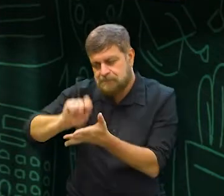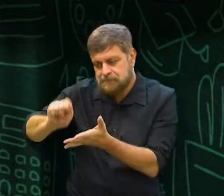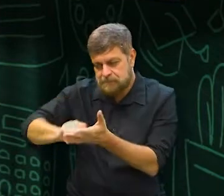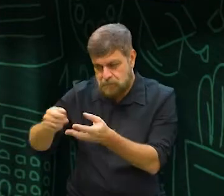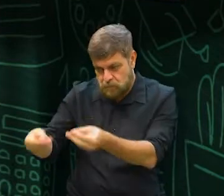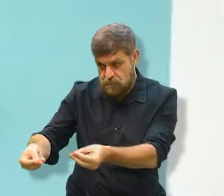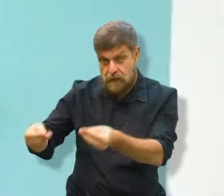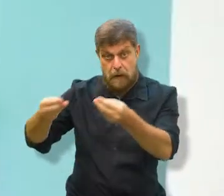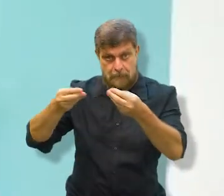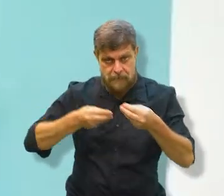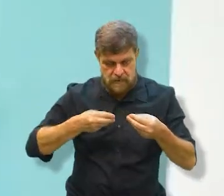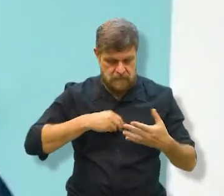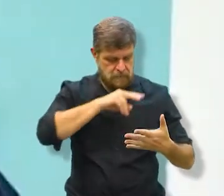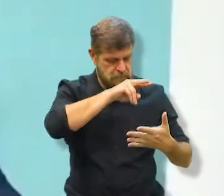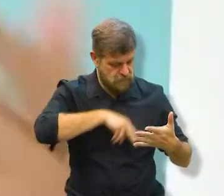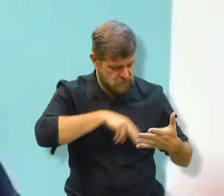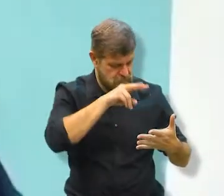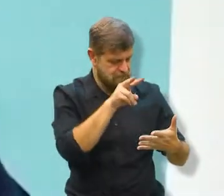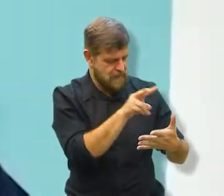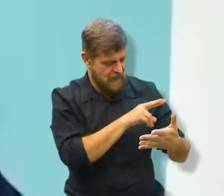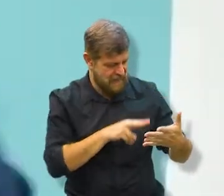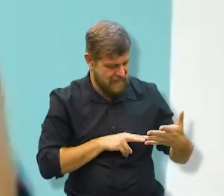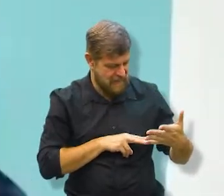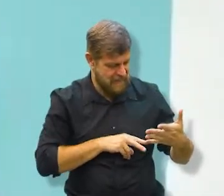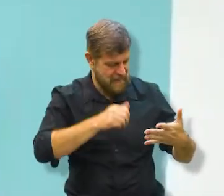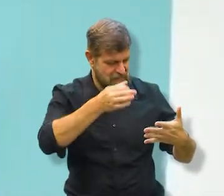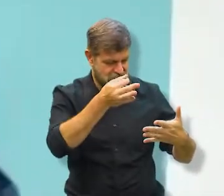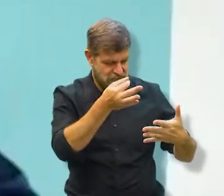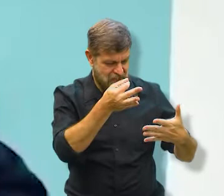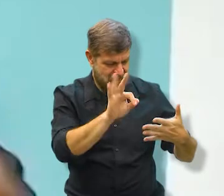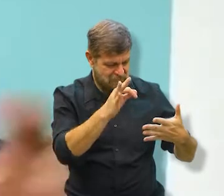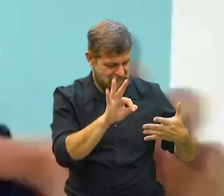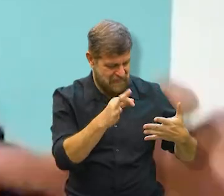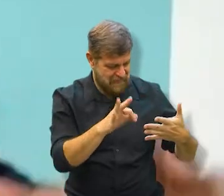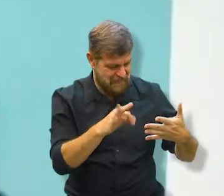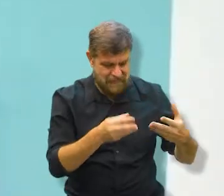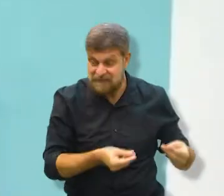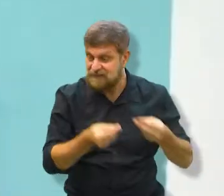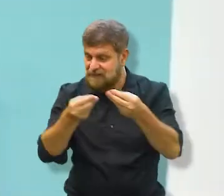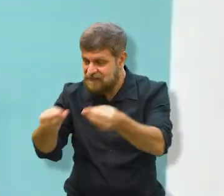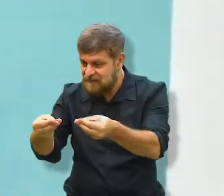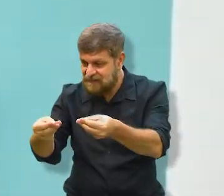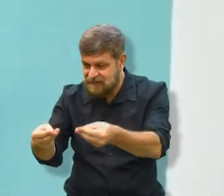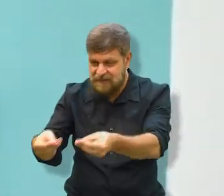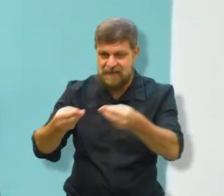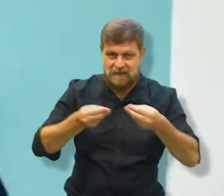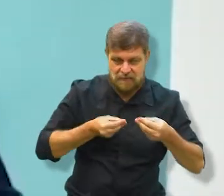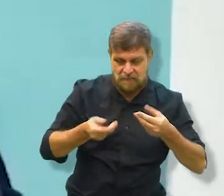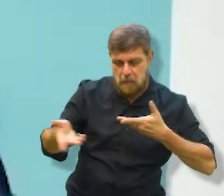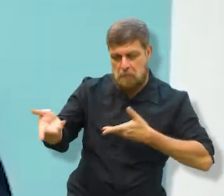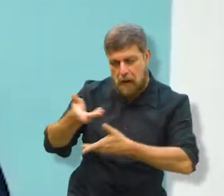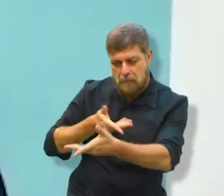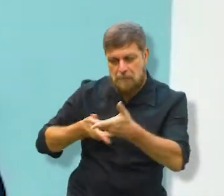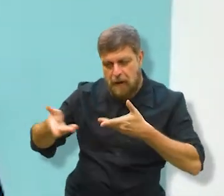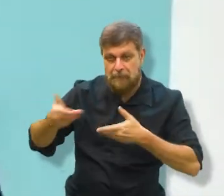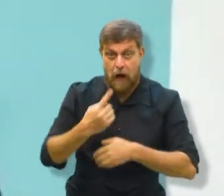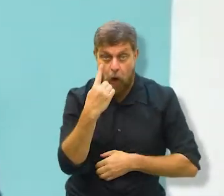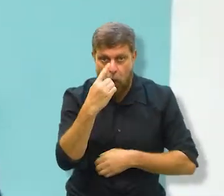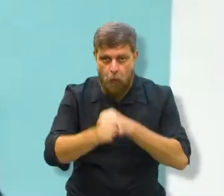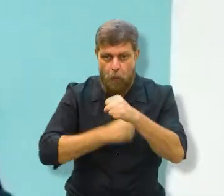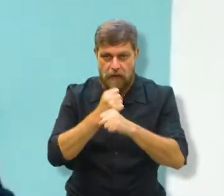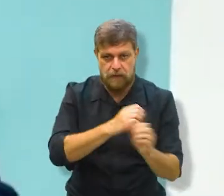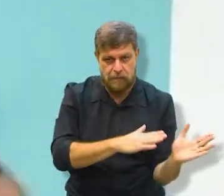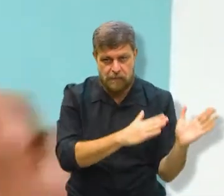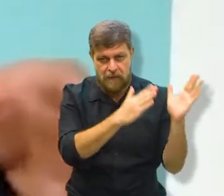escrevem, mandam para a gente lê, devolve, avalia, e vai nesse processo ao longo de um ano. Nesse